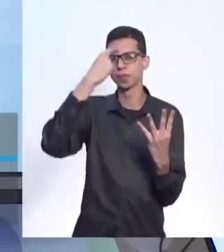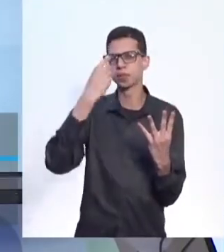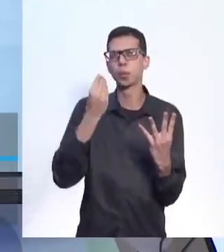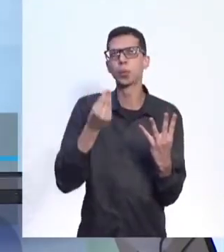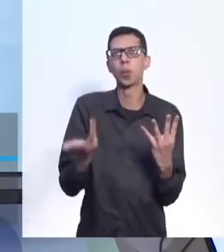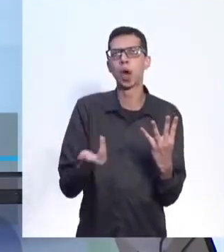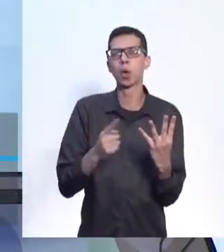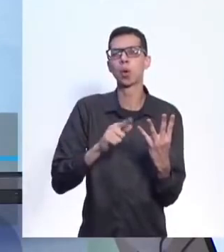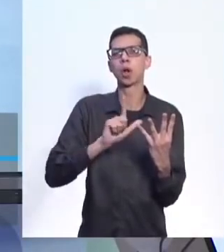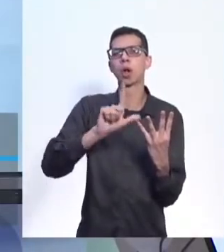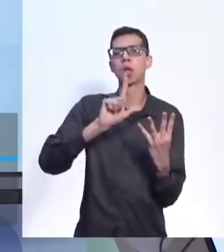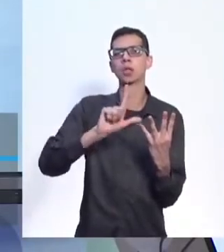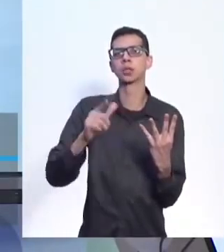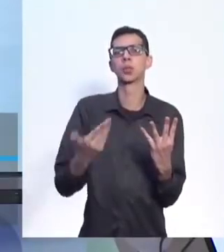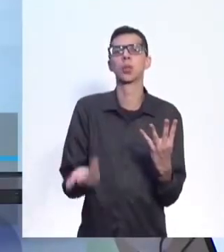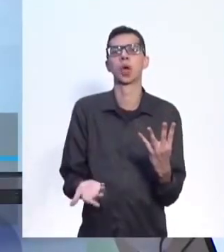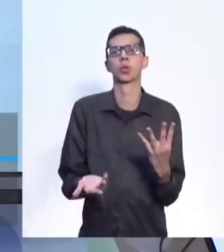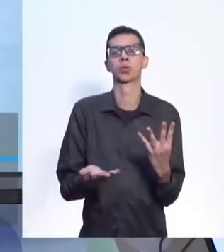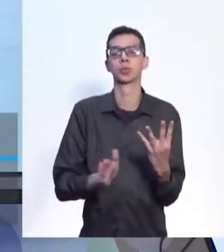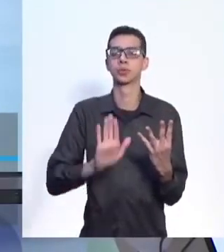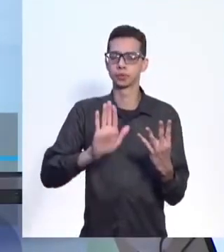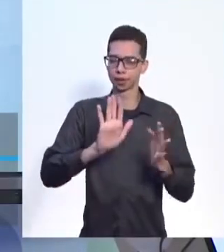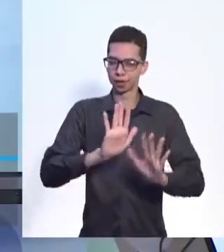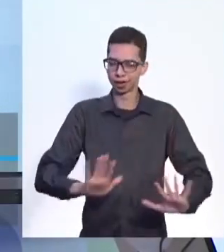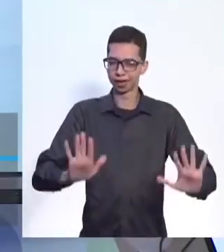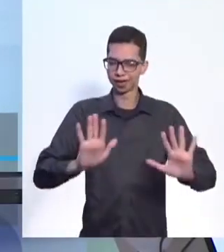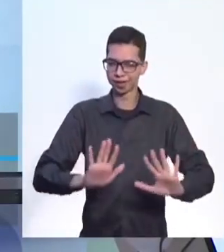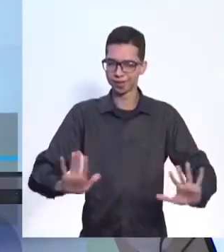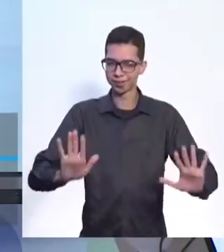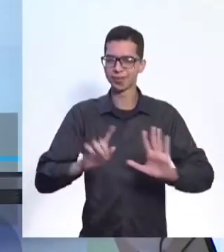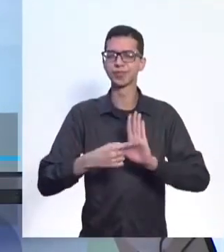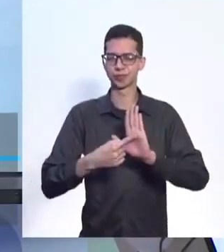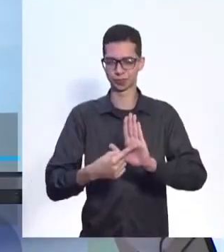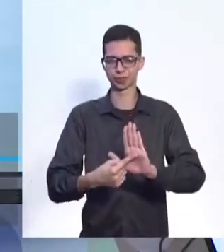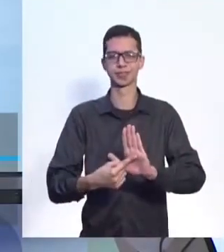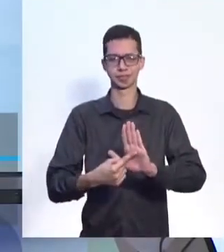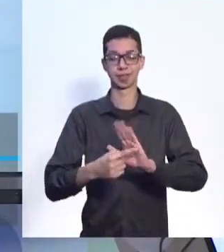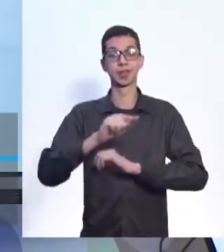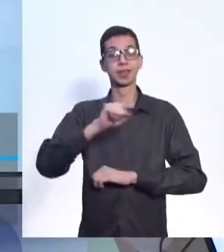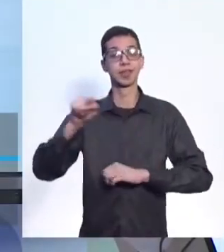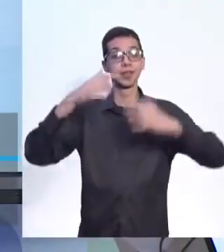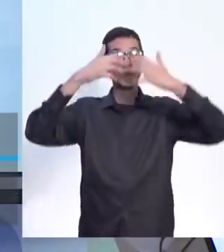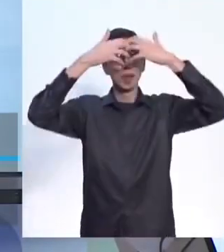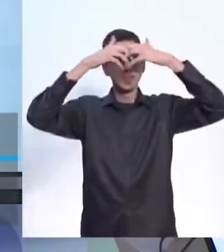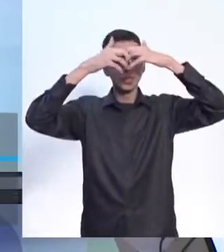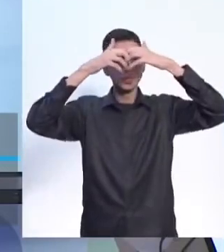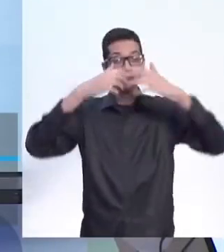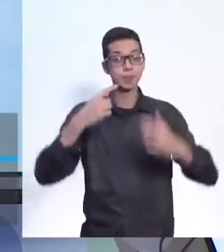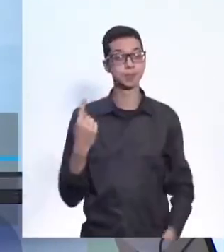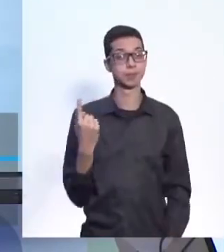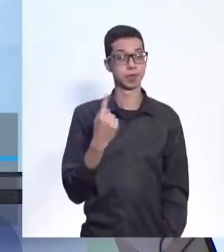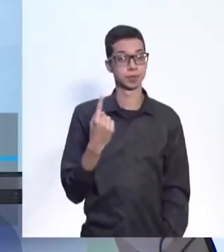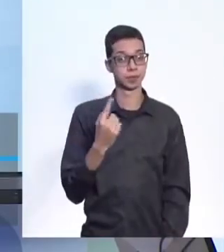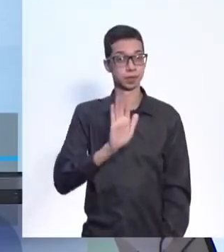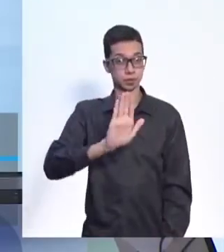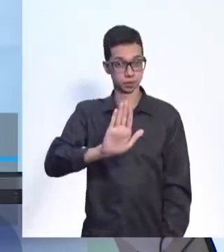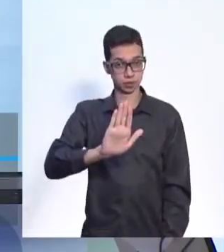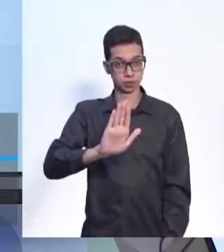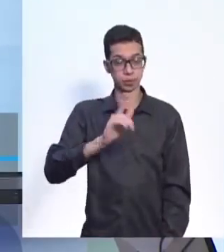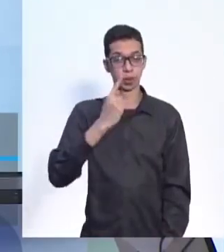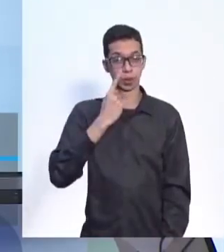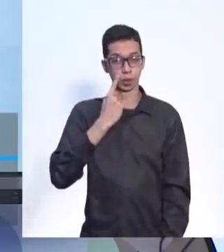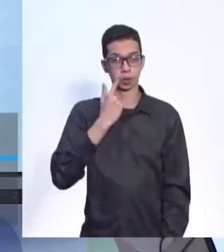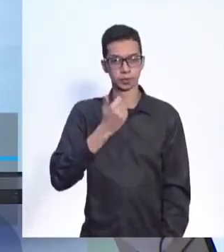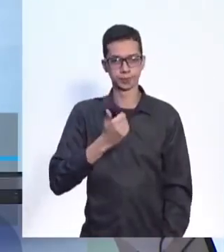é a letra? Calma que eu vou te mostrar. Vamos terminar aqui o raciocínio primeiro. Muito bem. Coloquei as opções